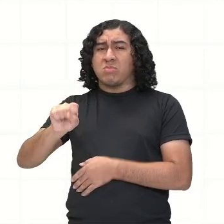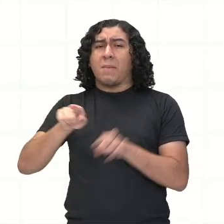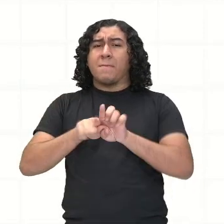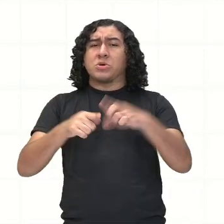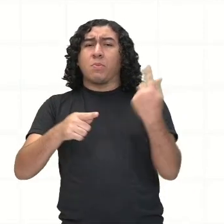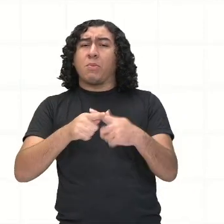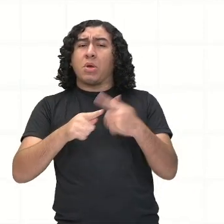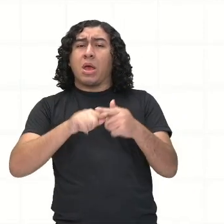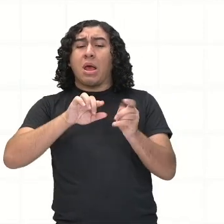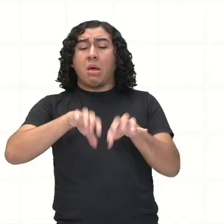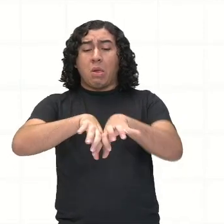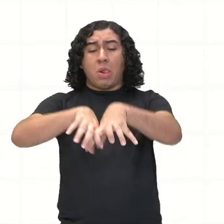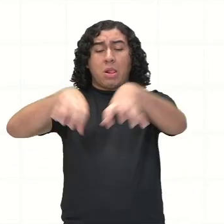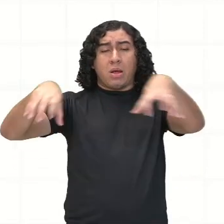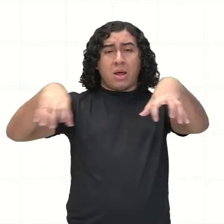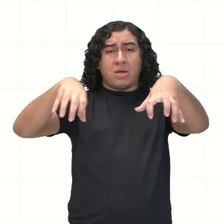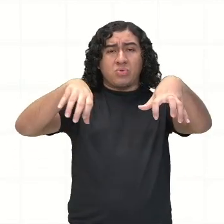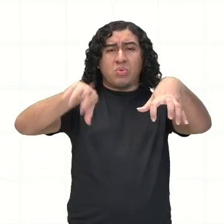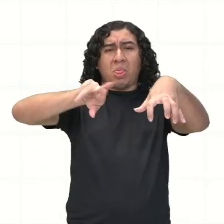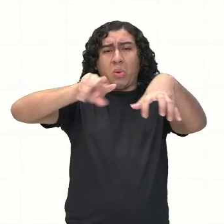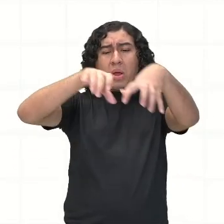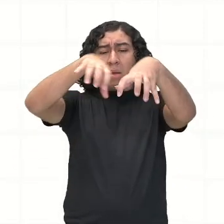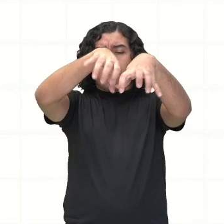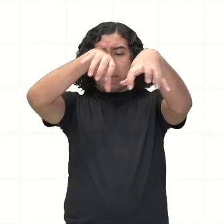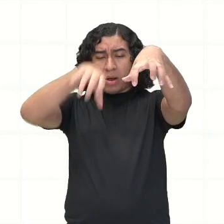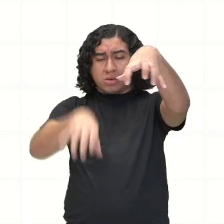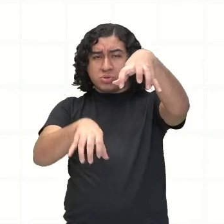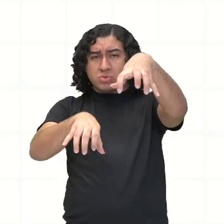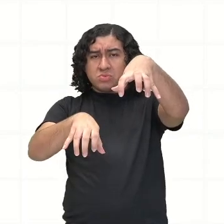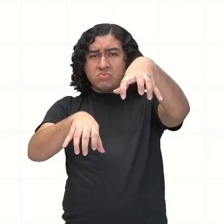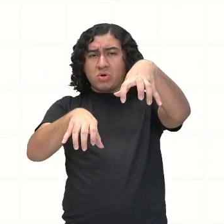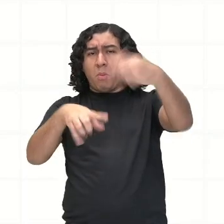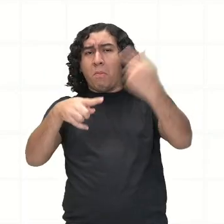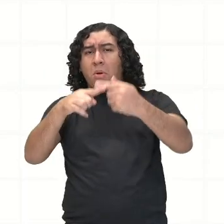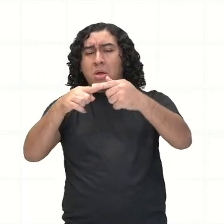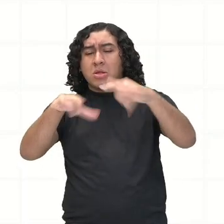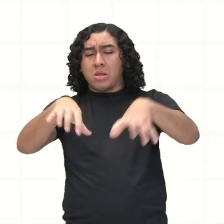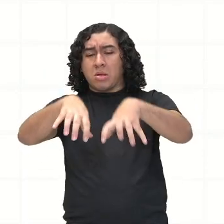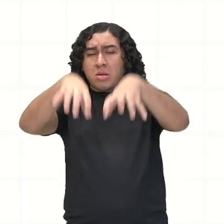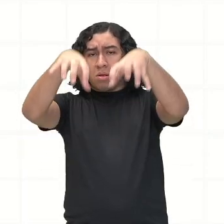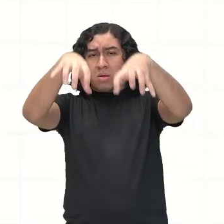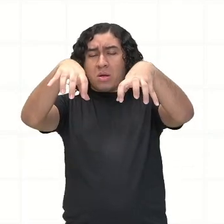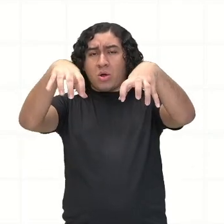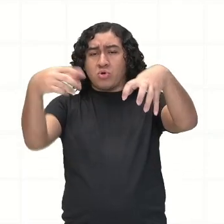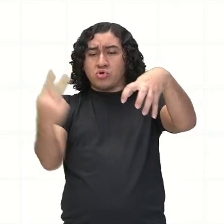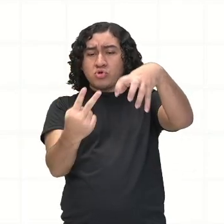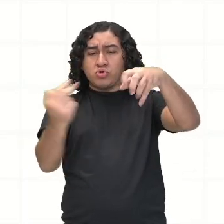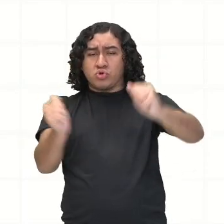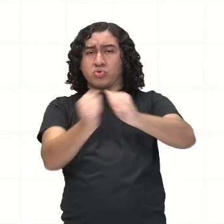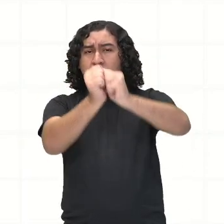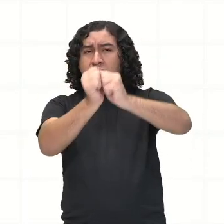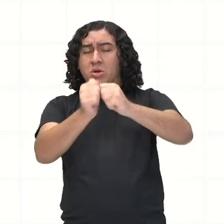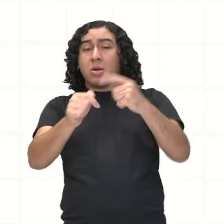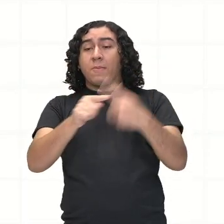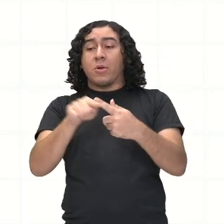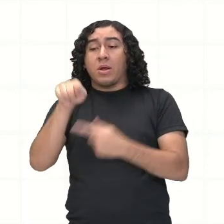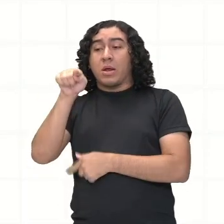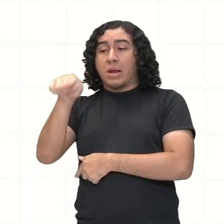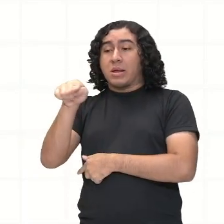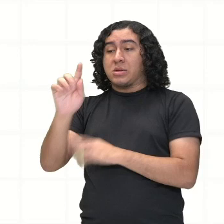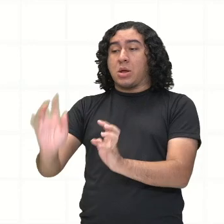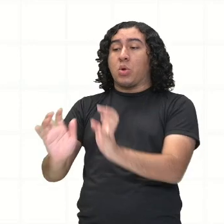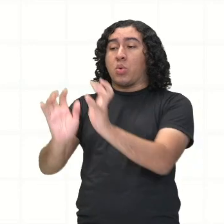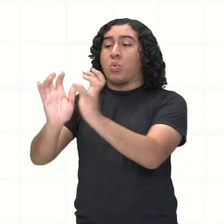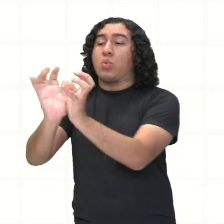inseridos nessa pirâmide, nesse esquema do absolutismo monárquico? Porque os burgueses era aquela classe